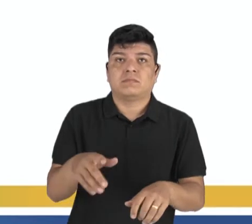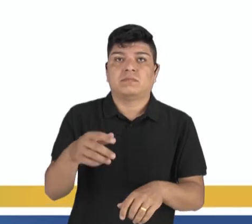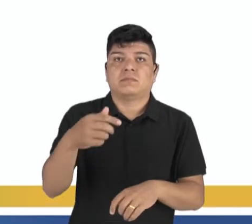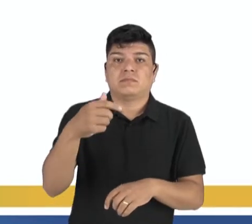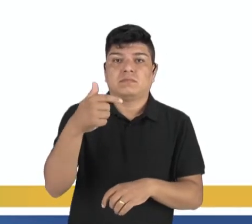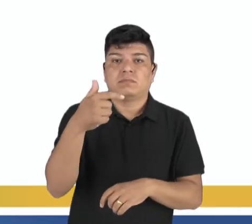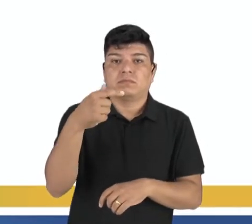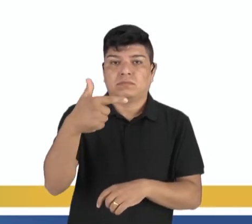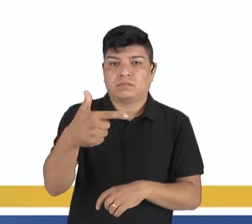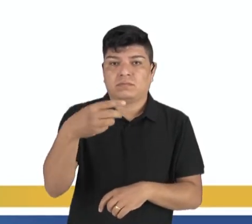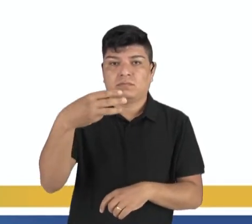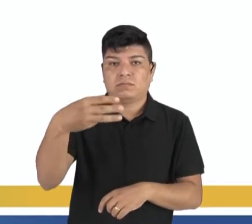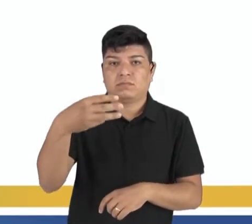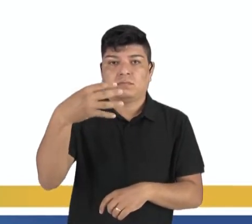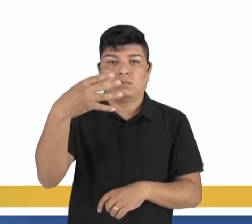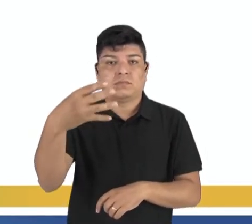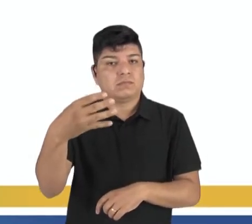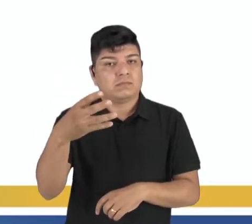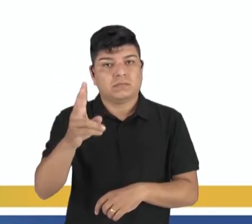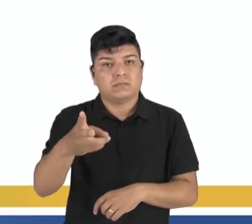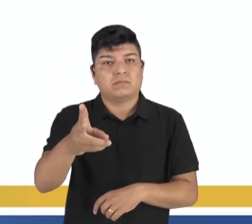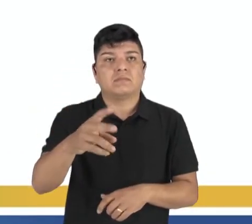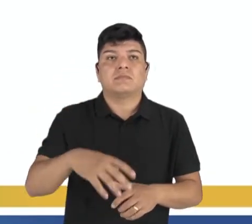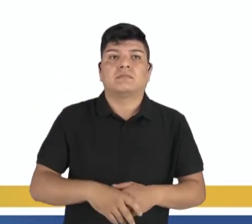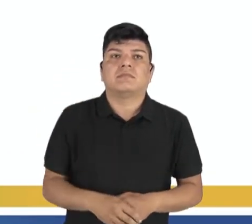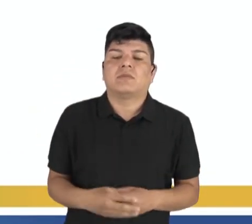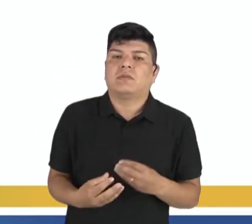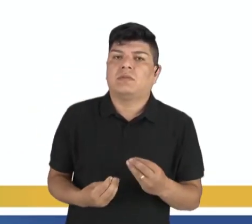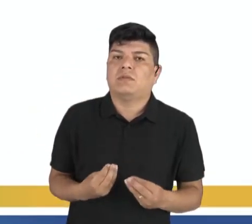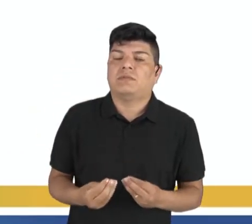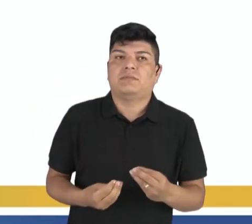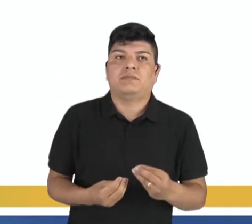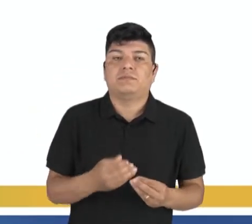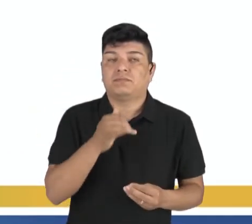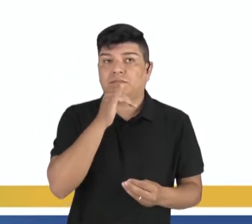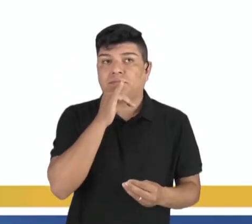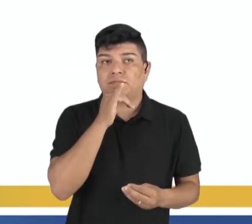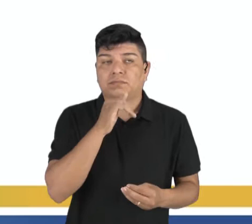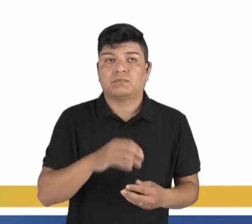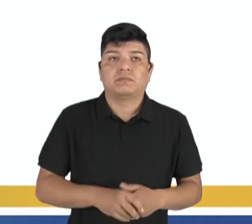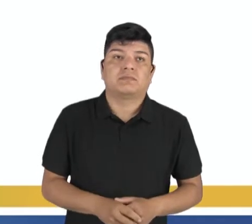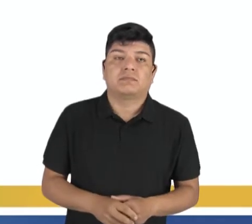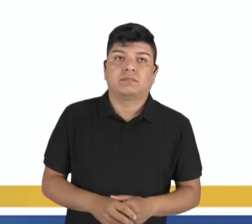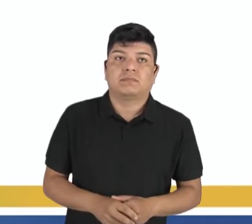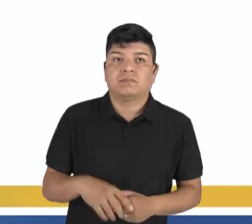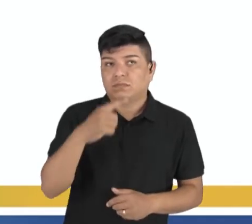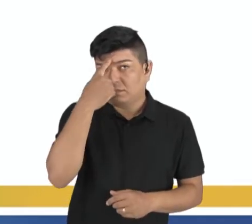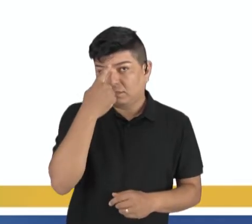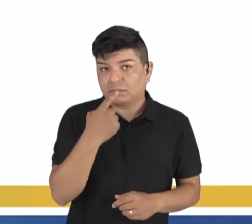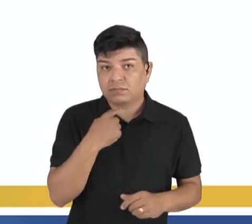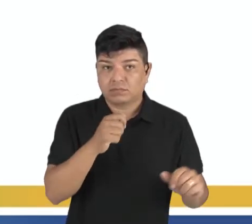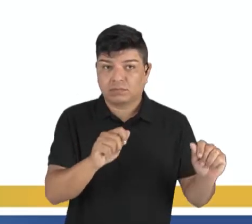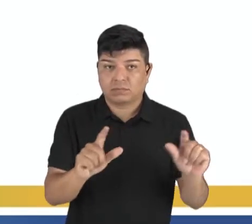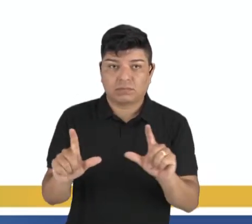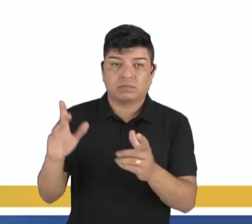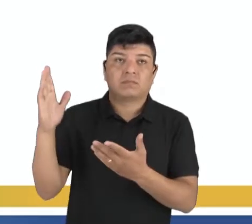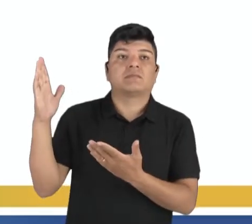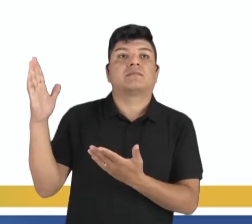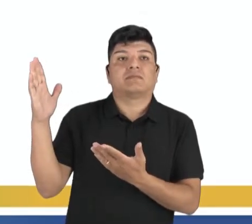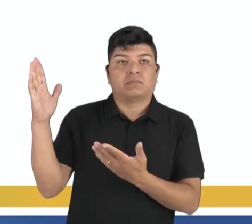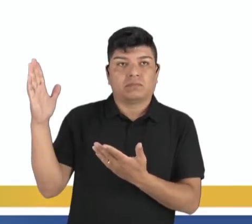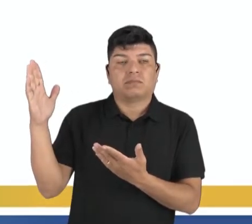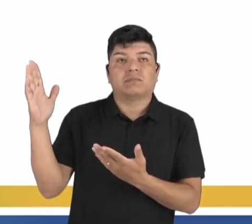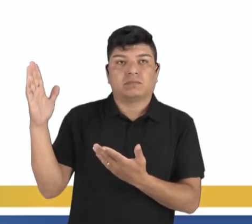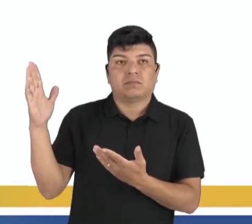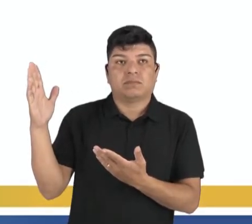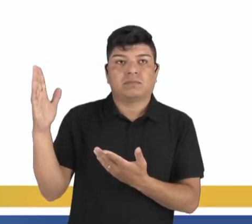dois três quatro e etc Como assim gente ó por exemplo essa figura aqui ela tem uma